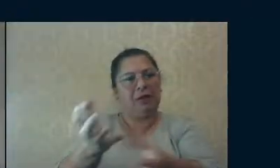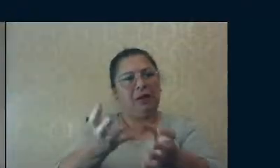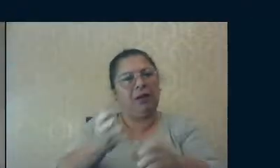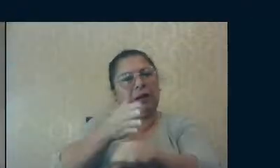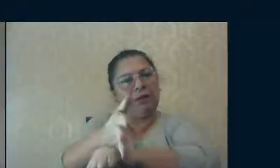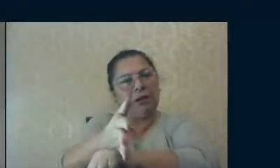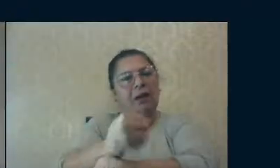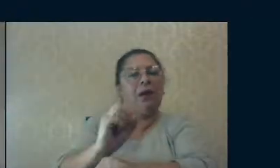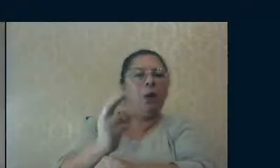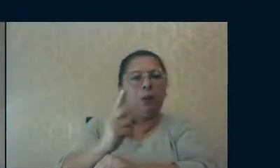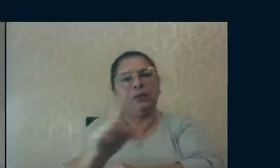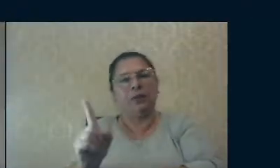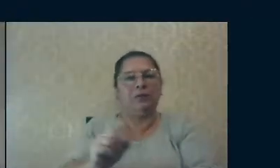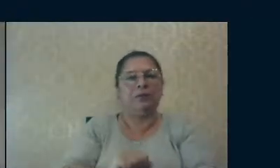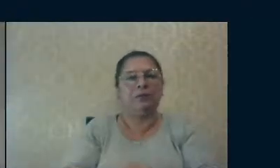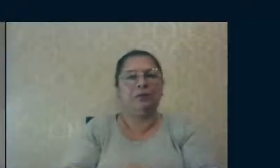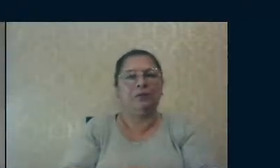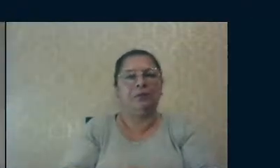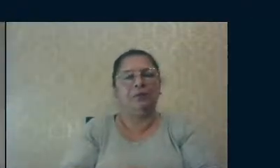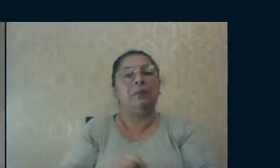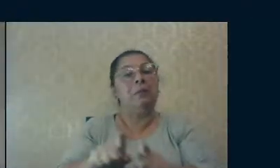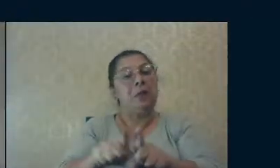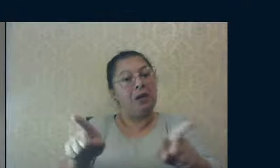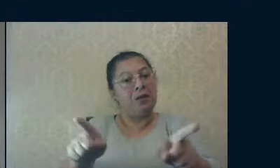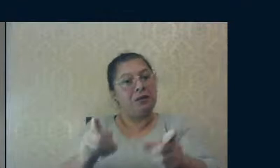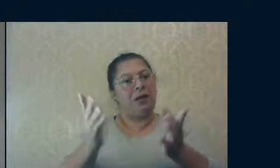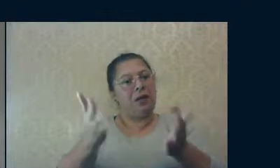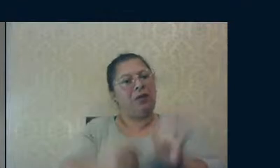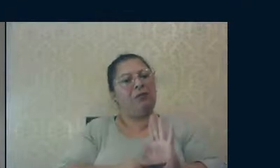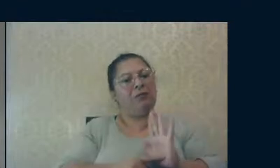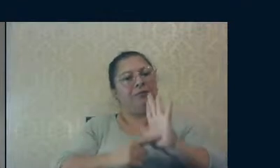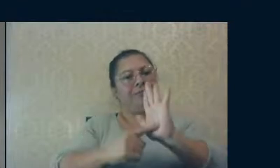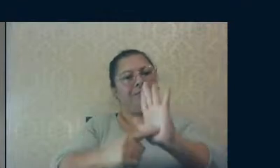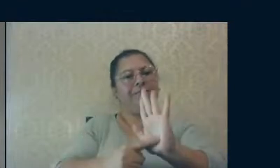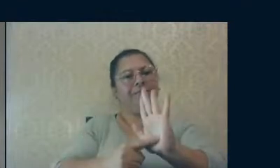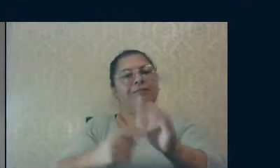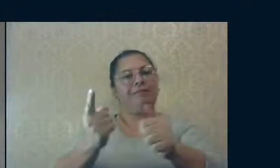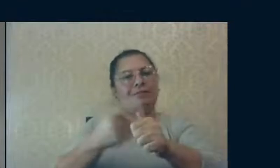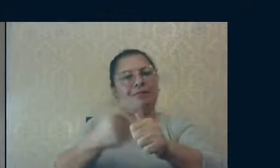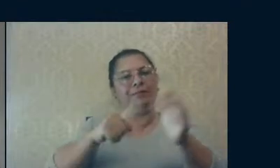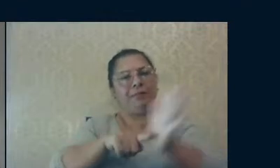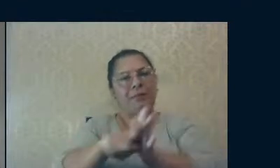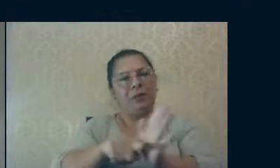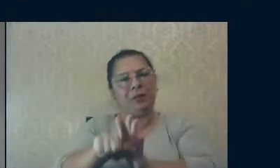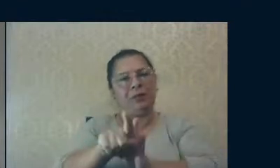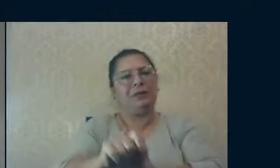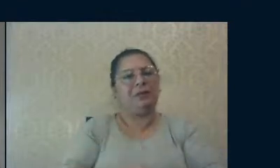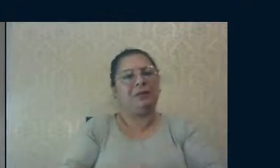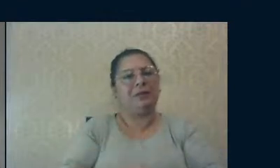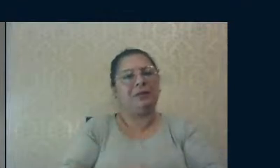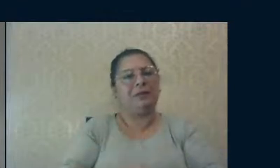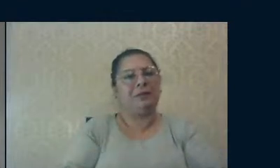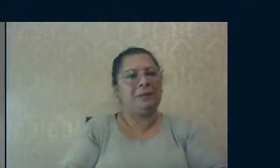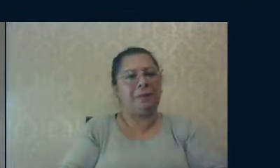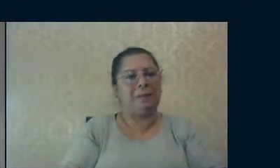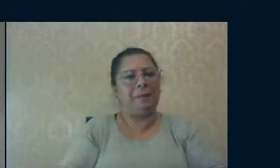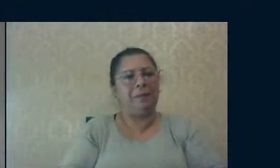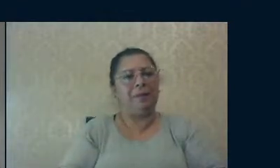vai possibilitar isso ou não, mas de qualquer forma eu vou trazendo primeiro as perguntas, tá certo?